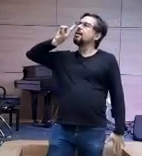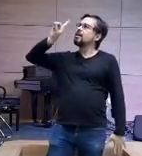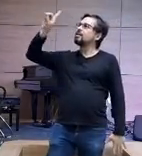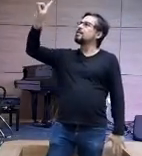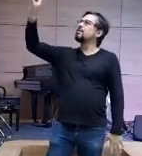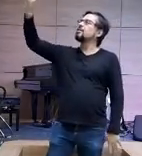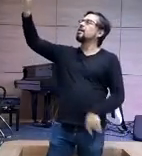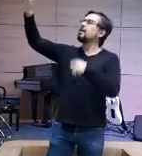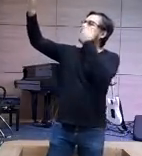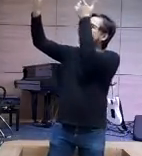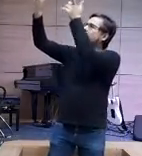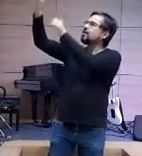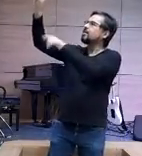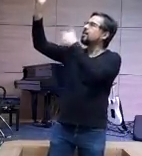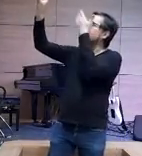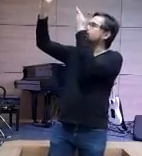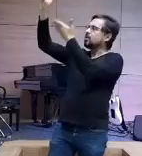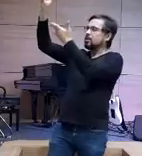ar